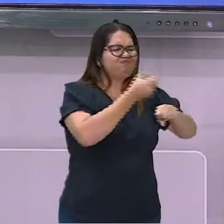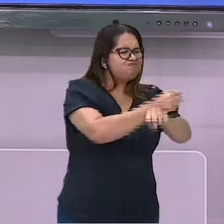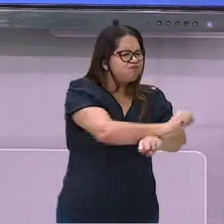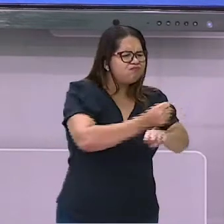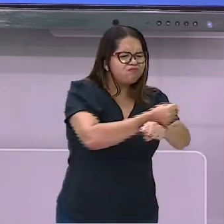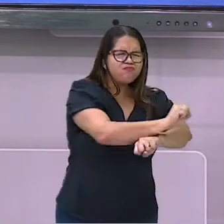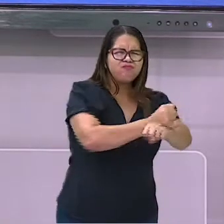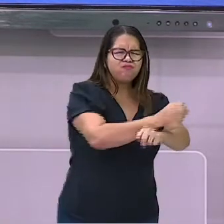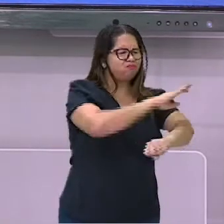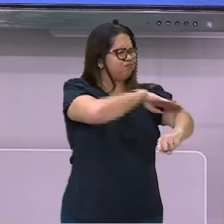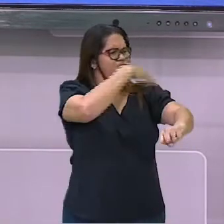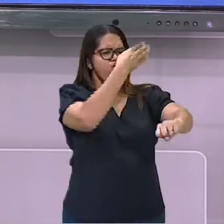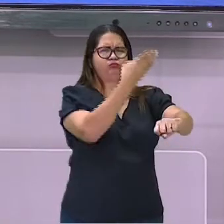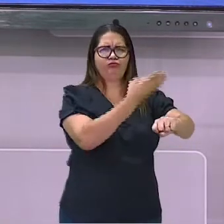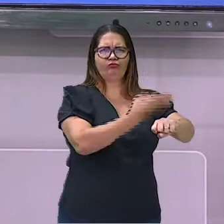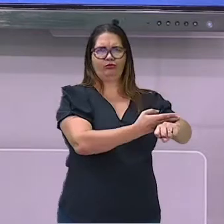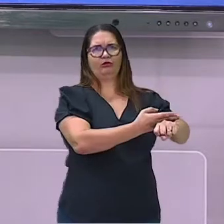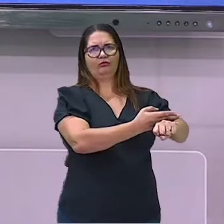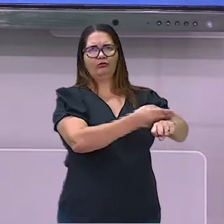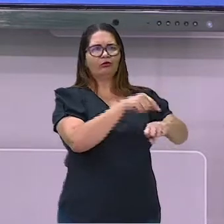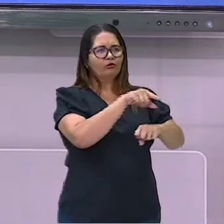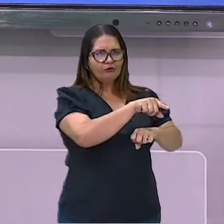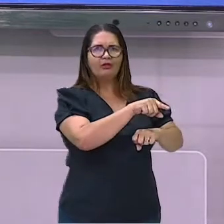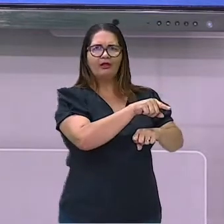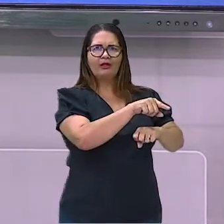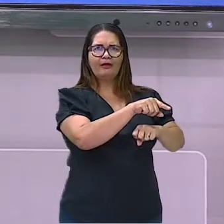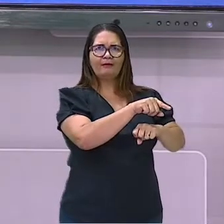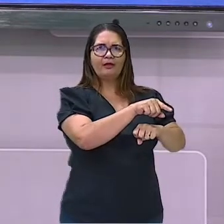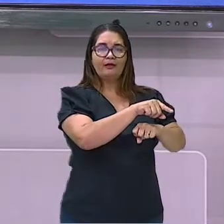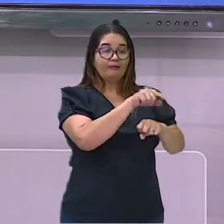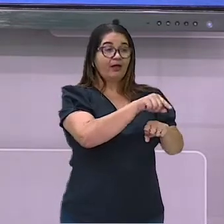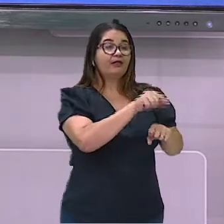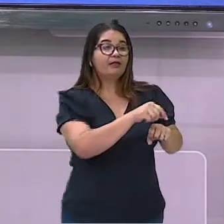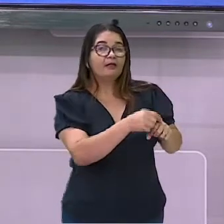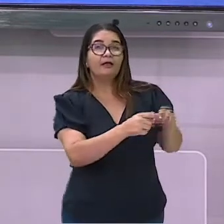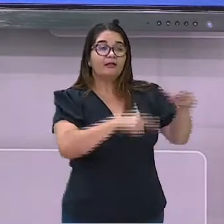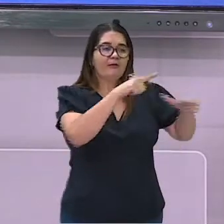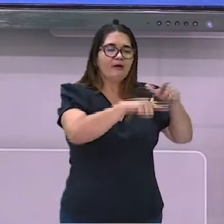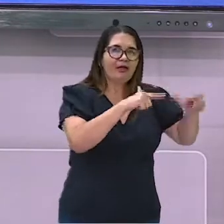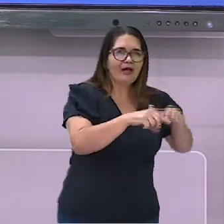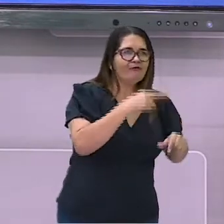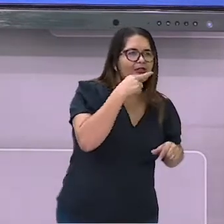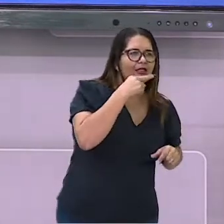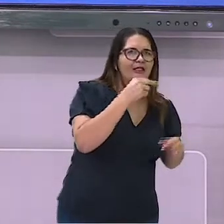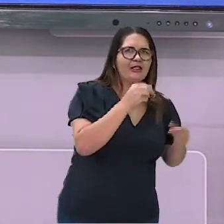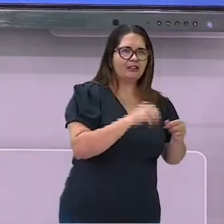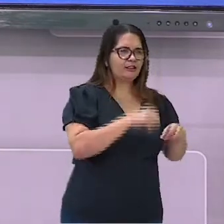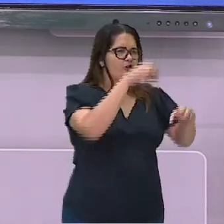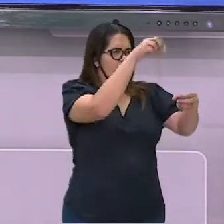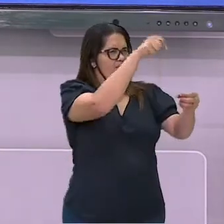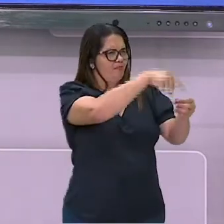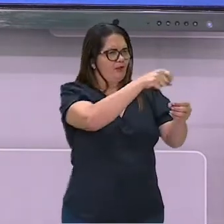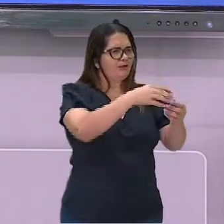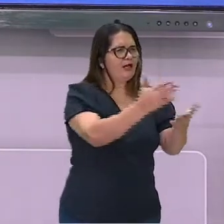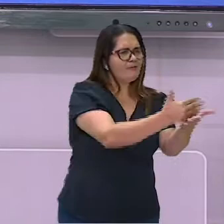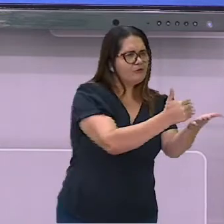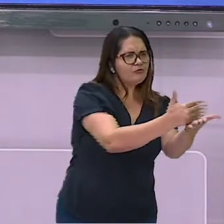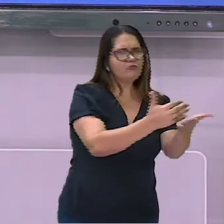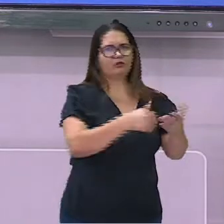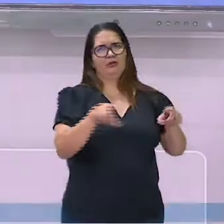constituía outra rentável atividade mercantil à coroa portuguesa. Vamos analisar.